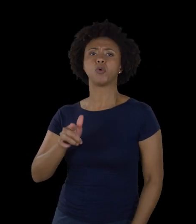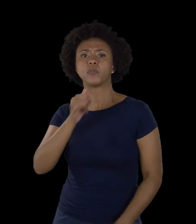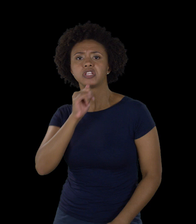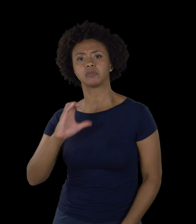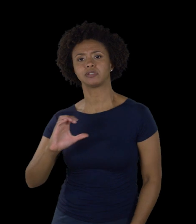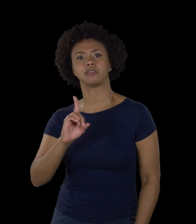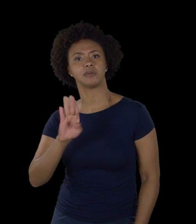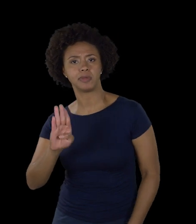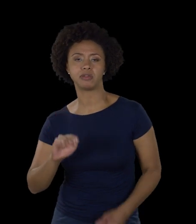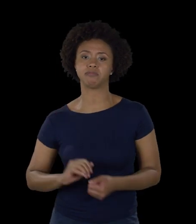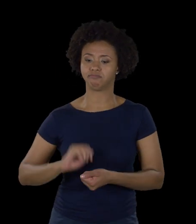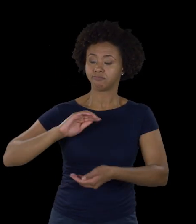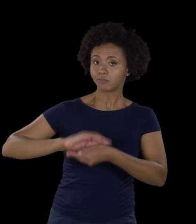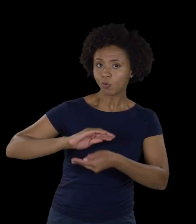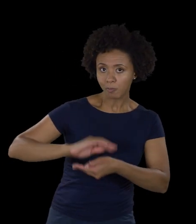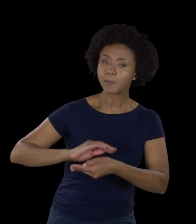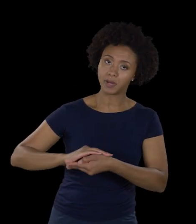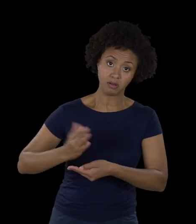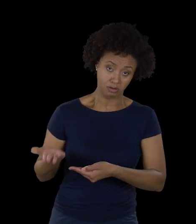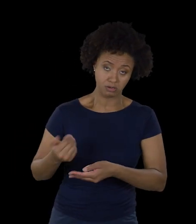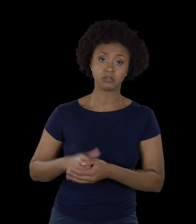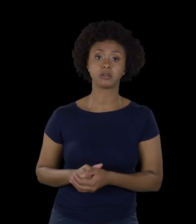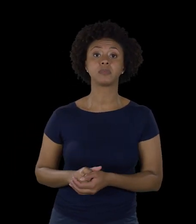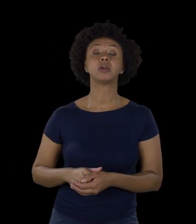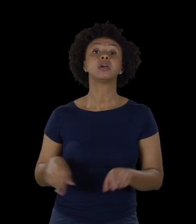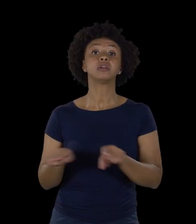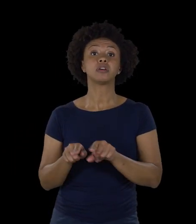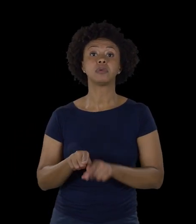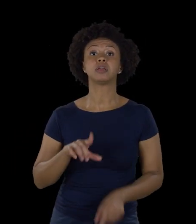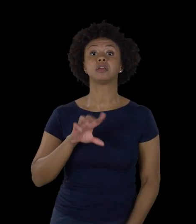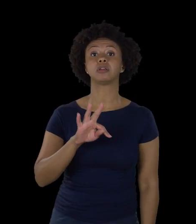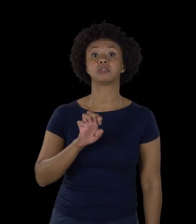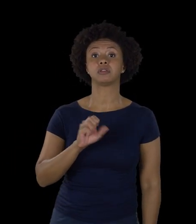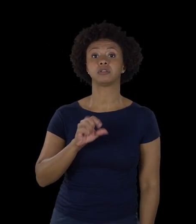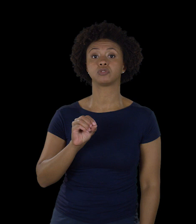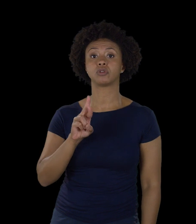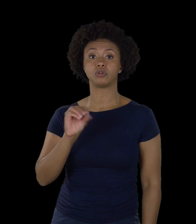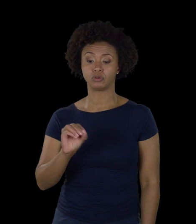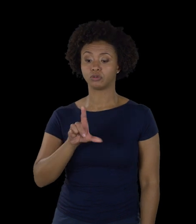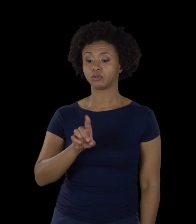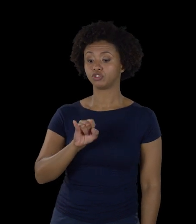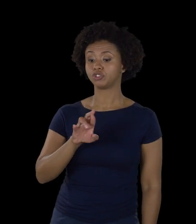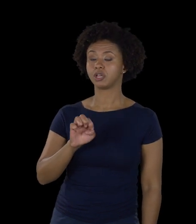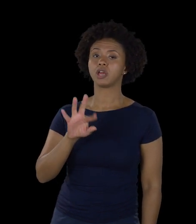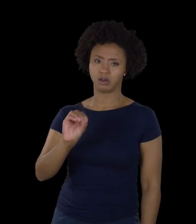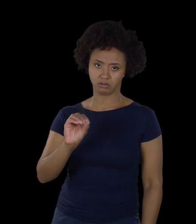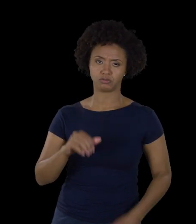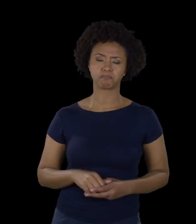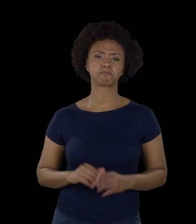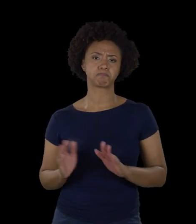a poupança como modalidade de investimento e o tesouro direto, entre outros. Já aqueles